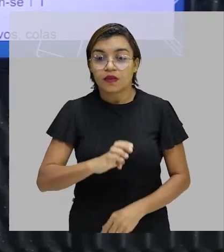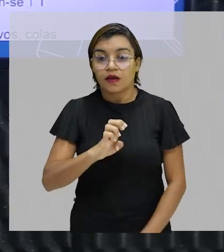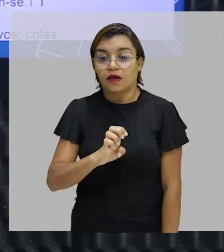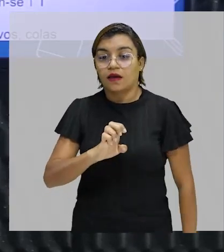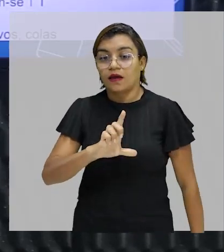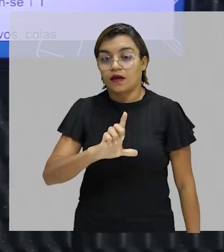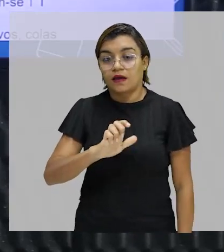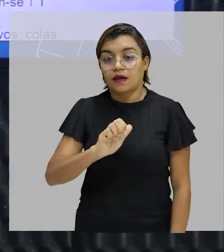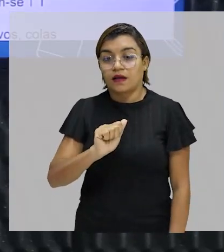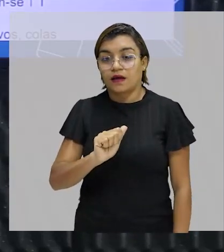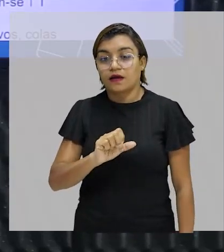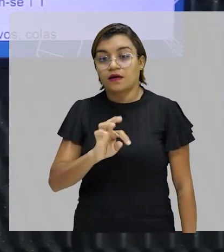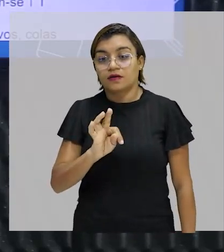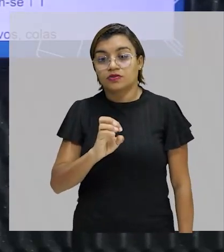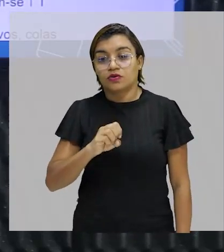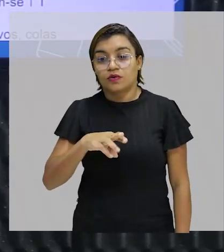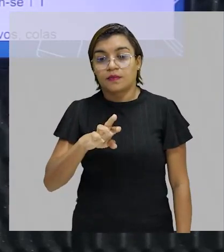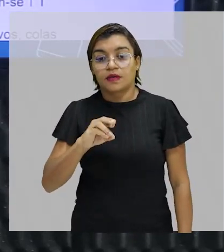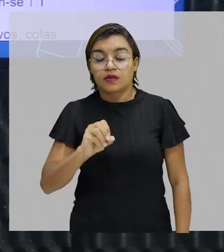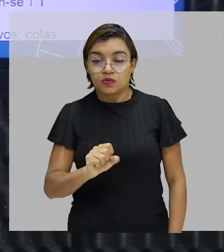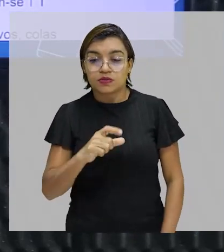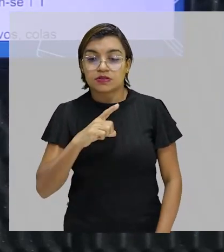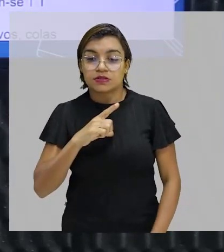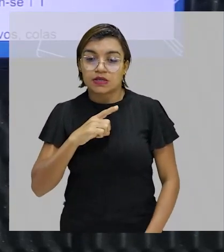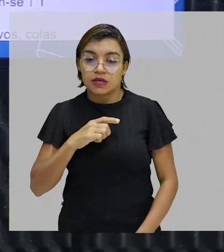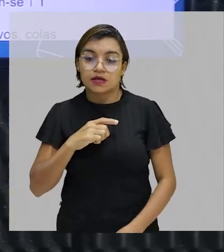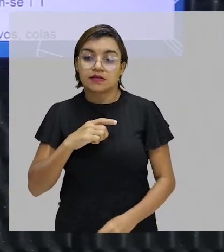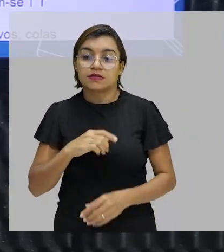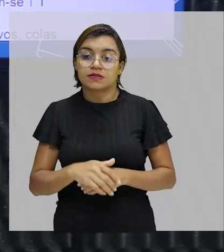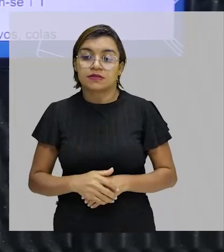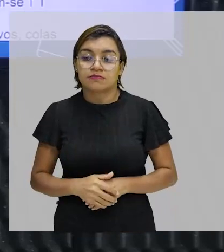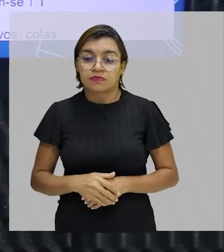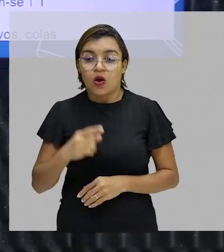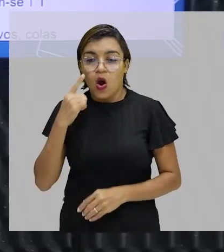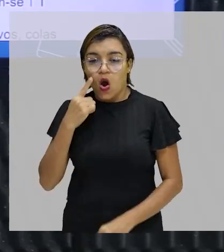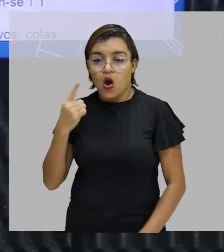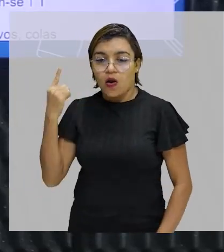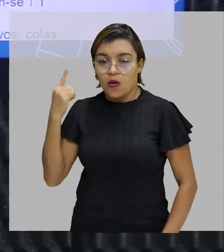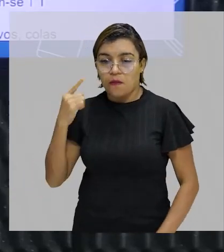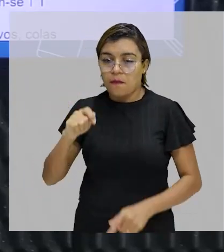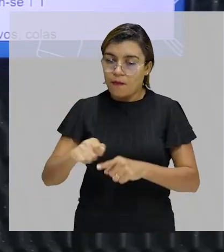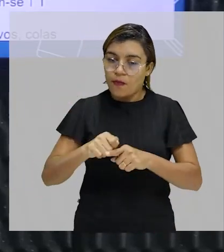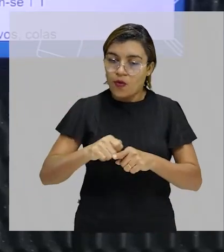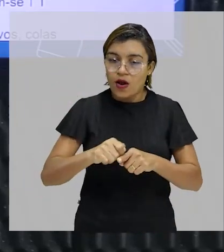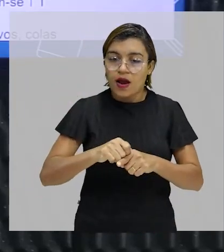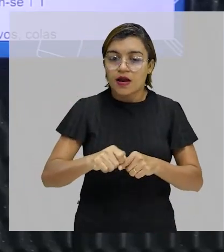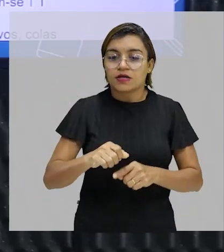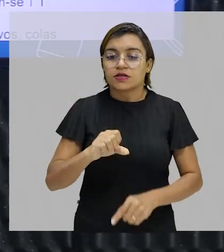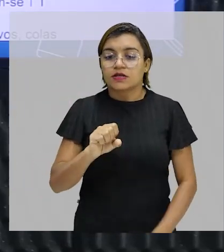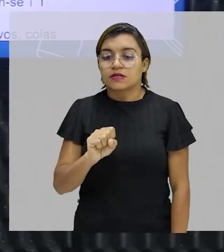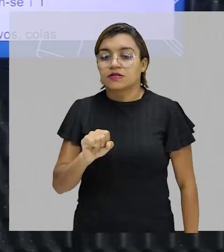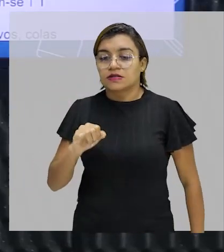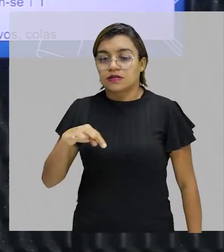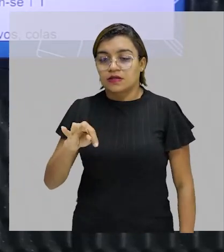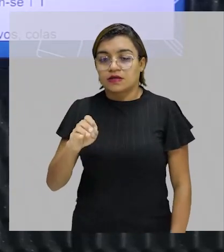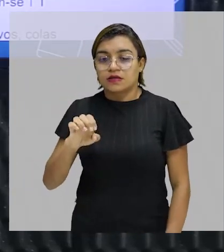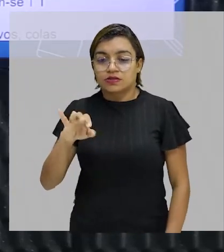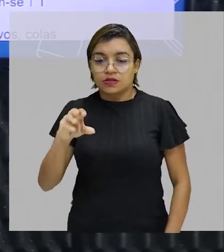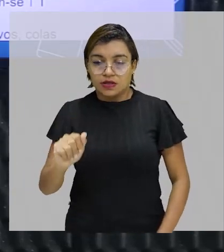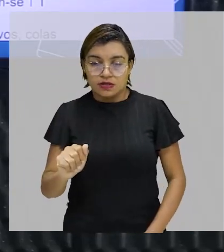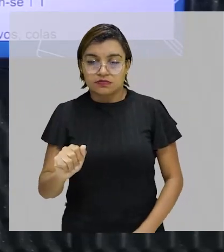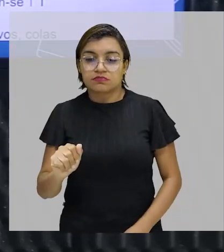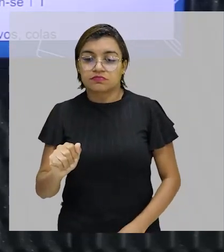certa elasticidade. Aí vou ter a borracha sintética, o neopreno, que é aquela roupa que você faz